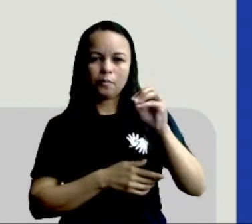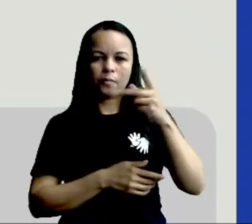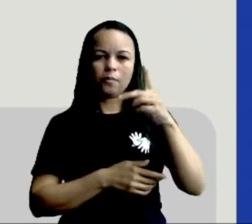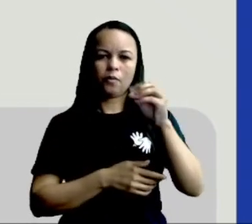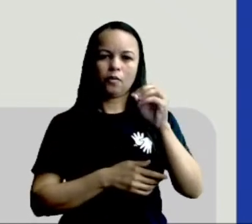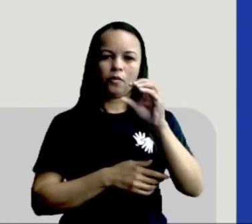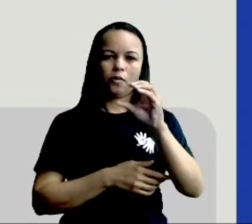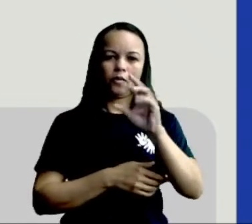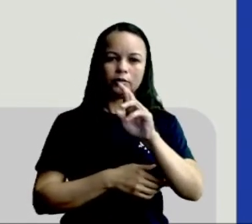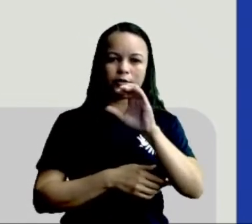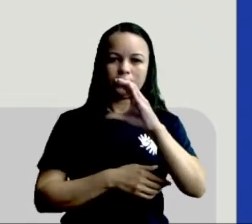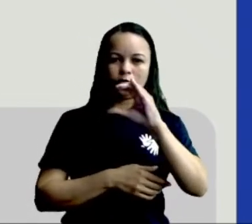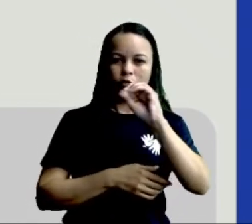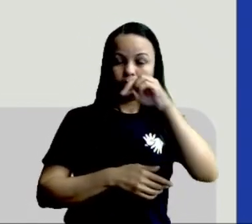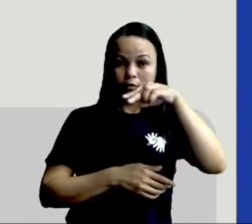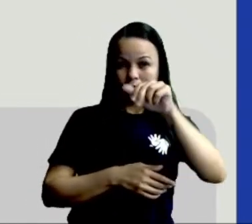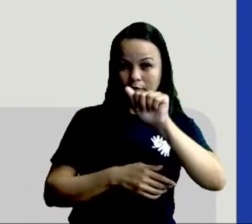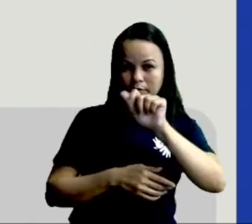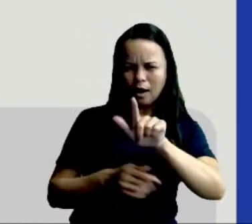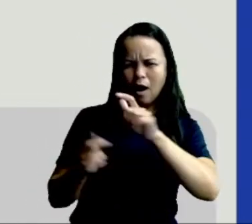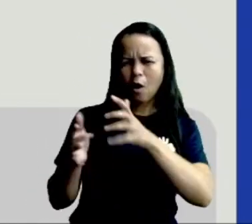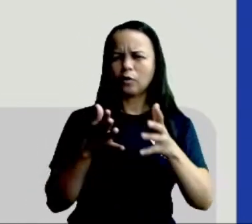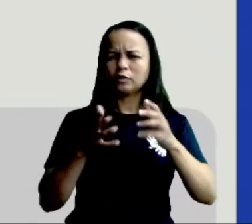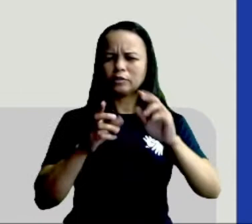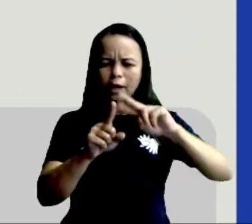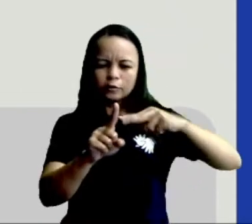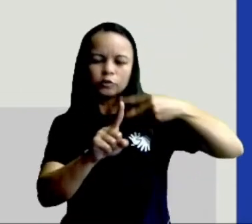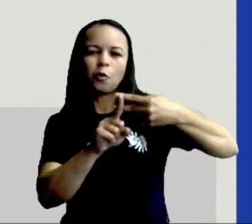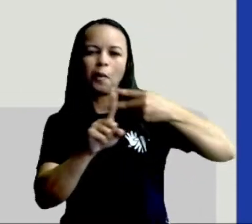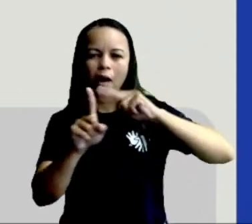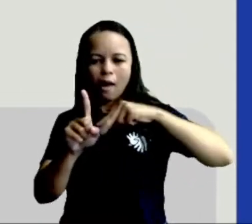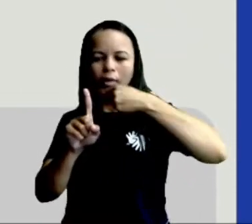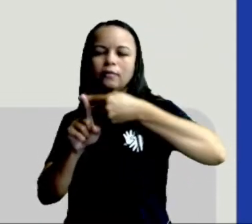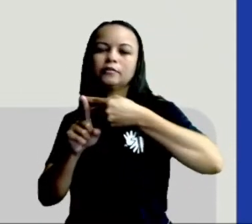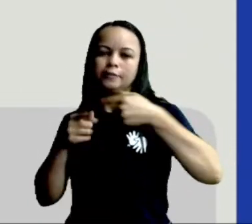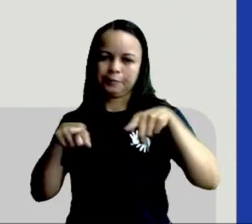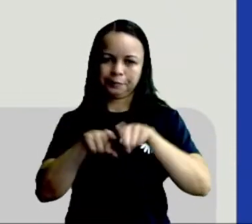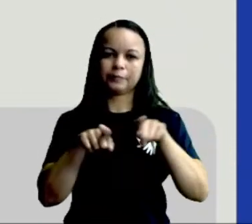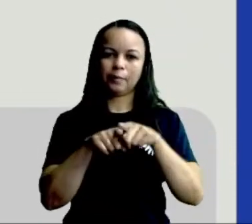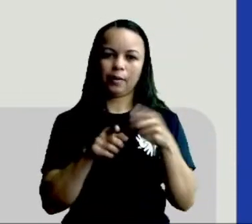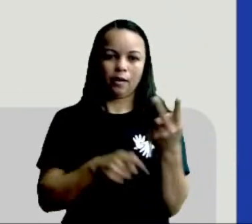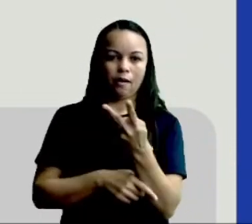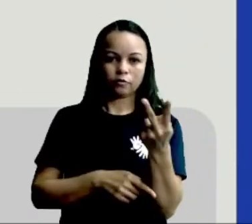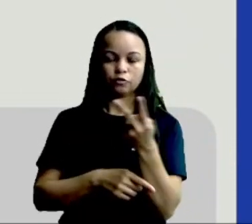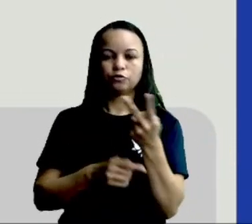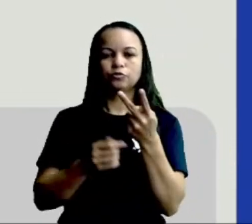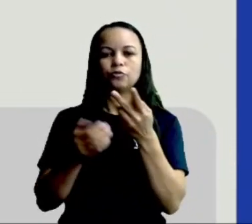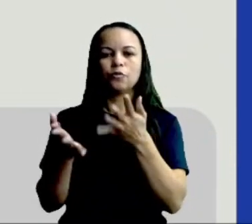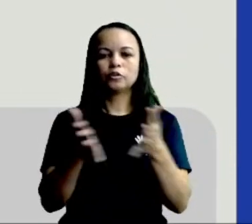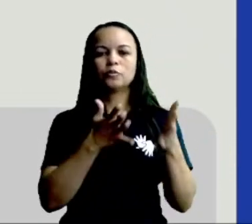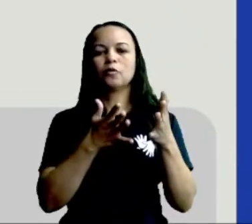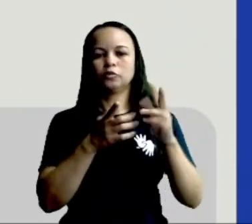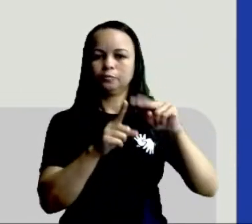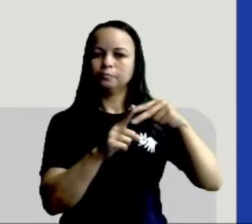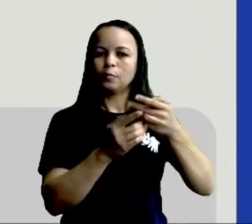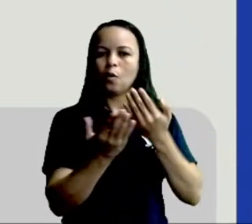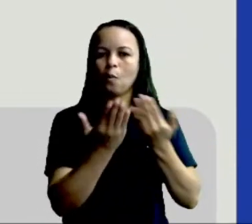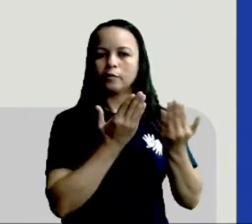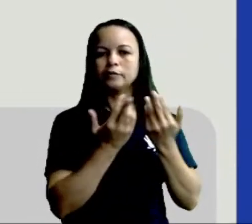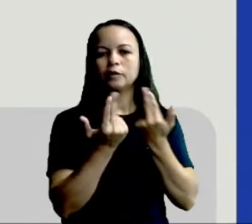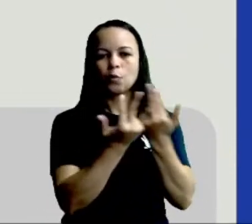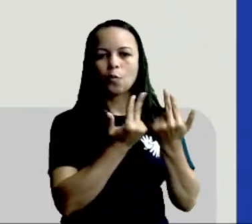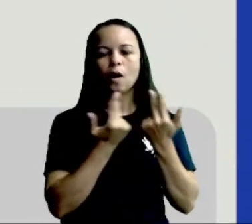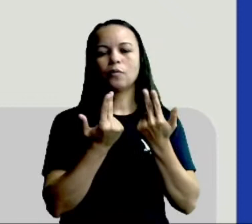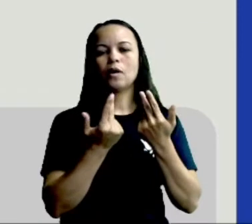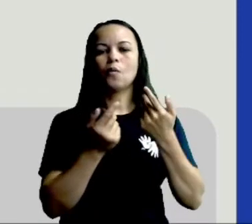a outra quantidade também será dobrada, certo? Então, diretamente proporcionais, elas têm a mesma proporção, tá?